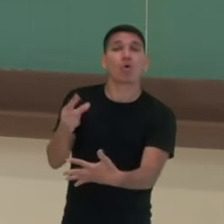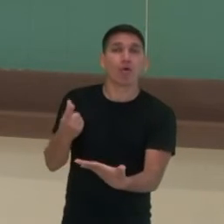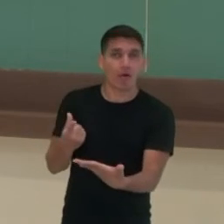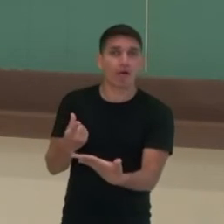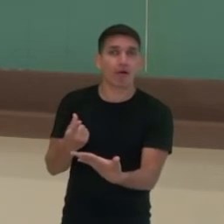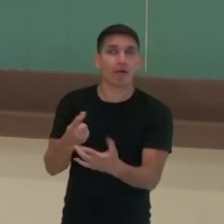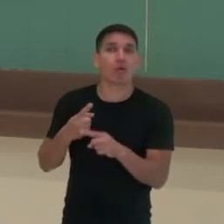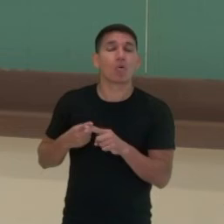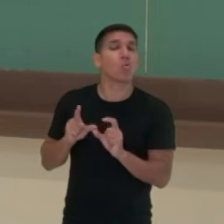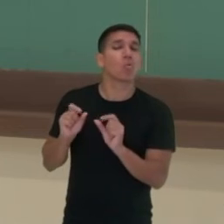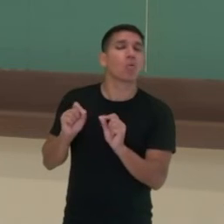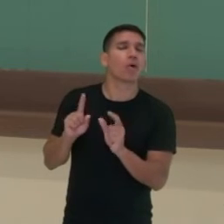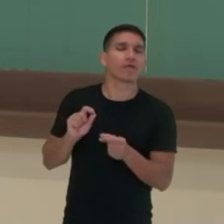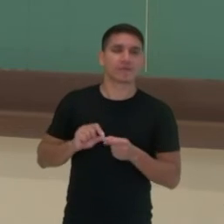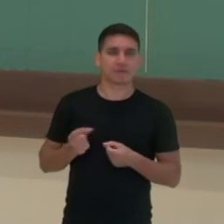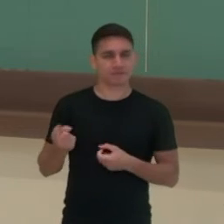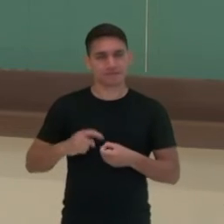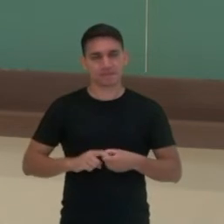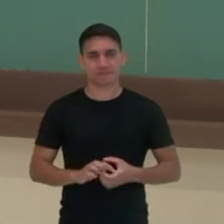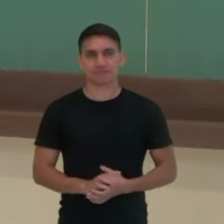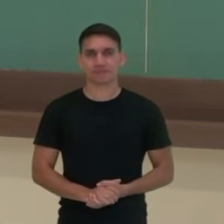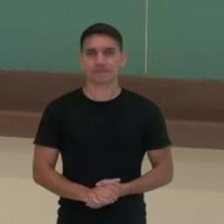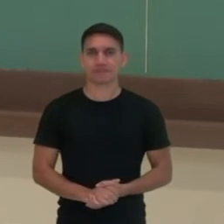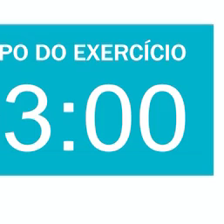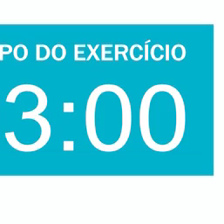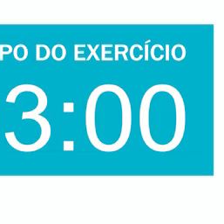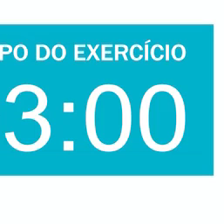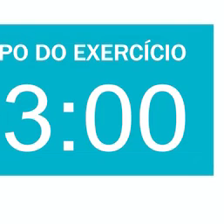pouquinho sobre eles, o que eles fazem. Nós já voltamos.